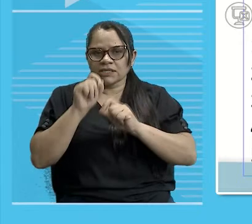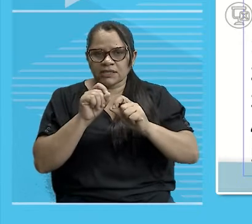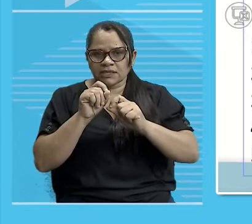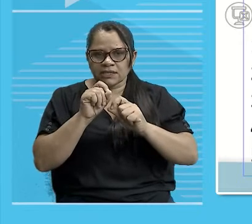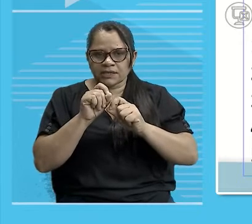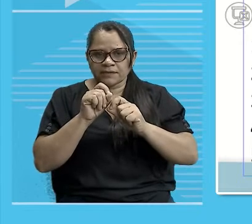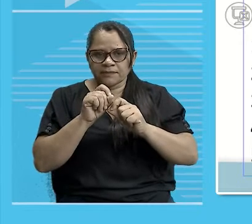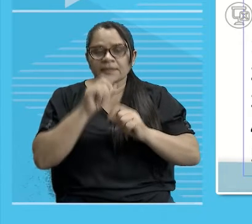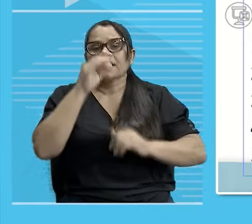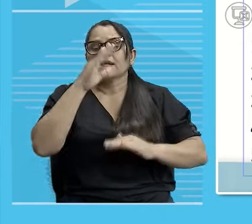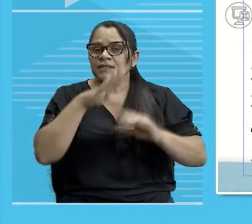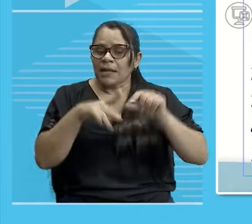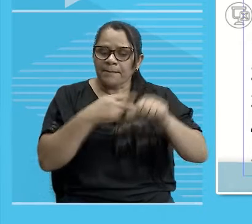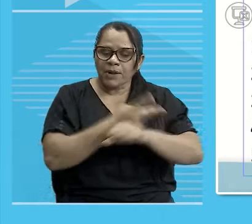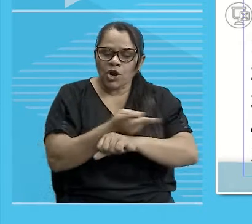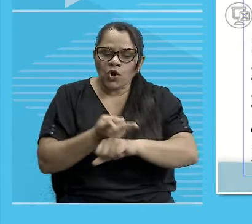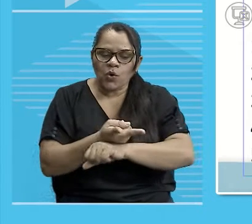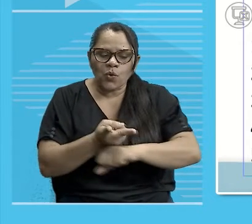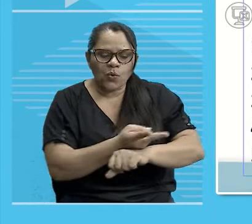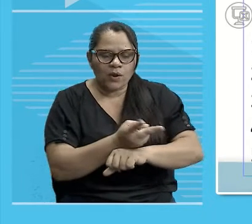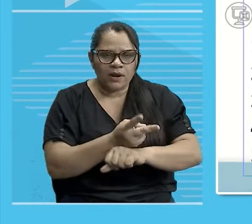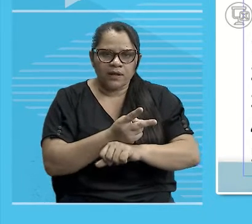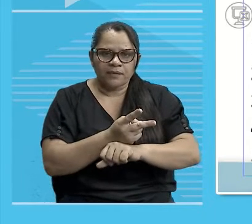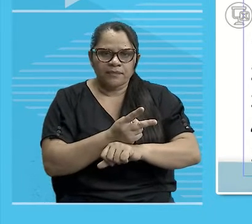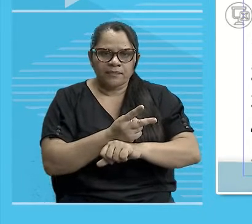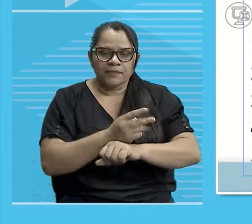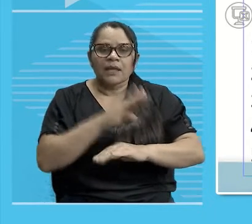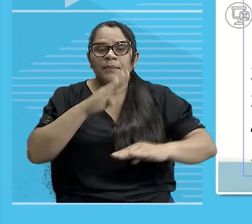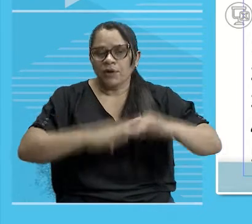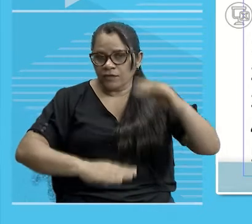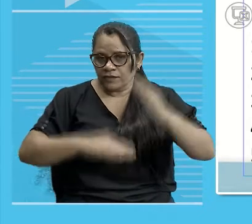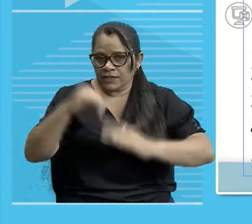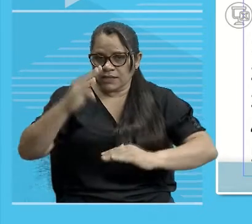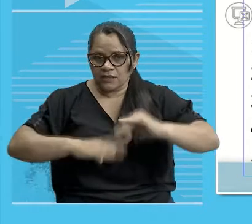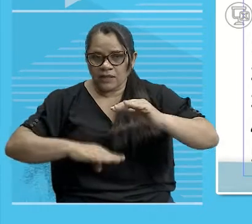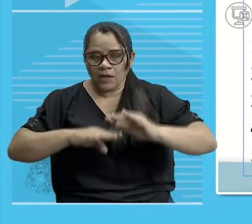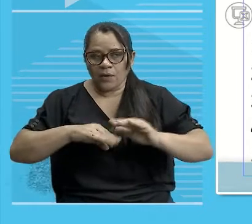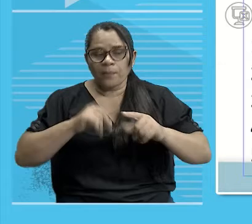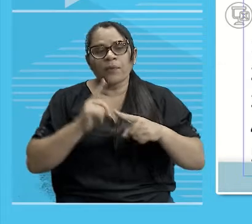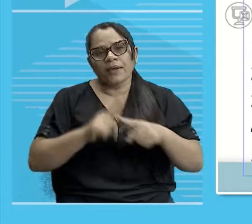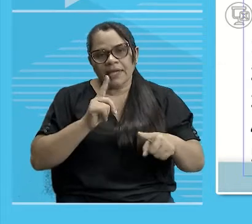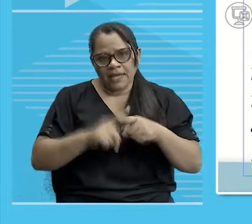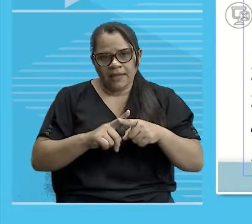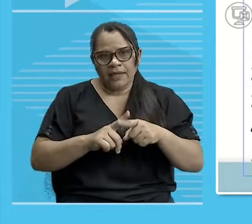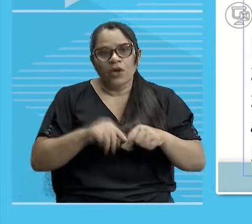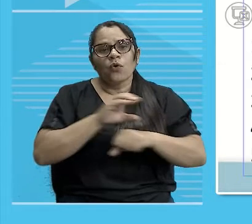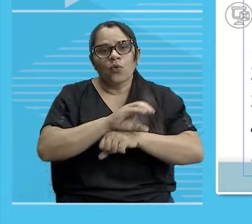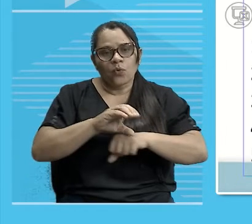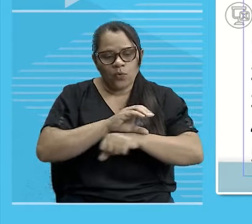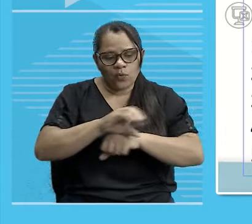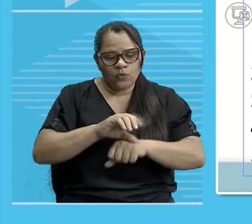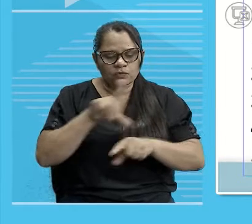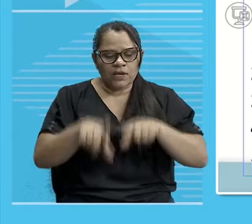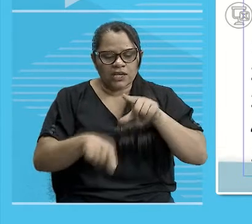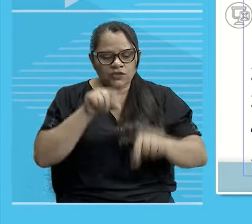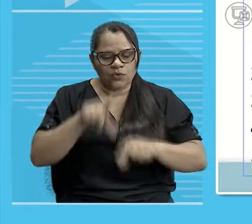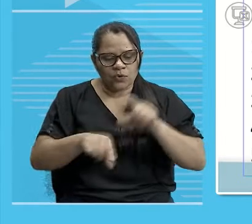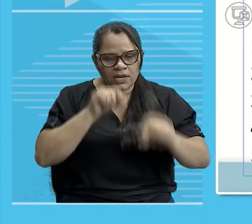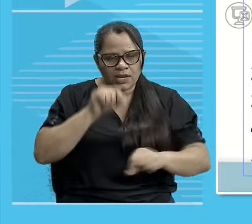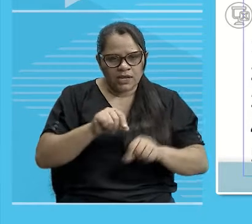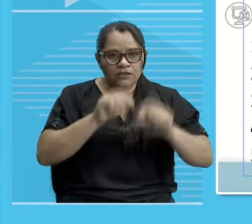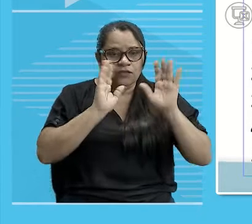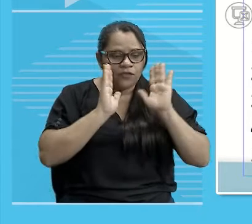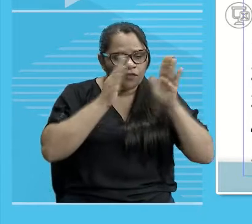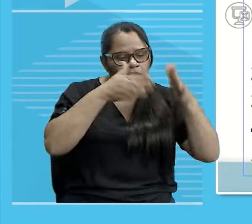profissional porque o curso que você vai escolher ele vai definir pelo menos os